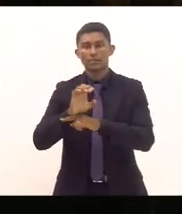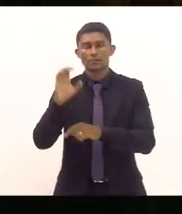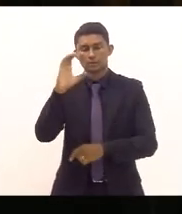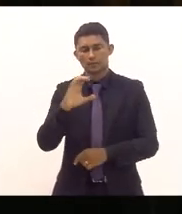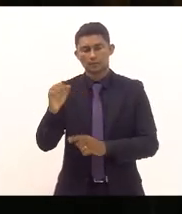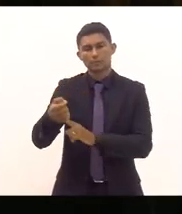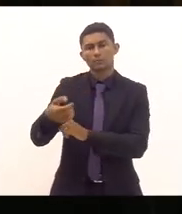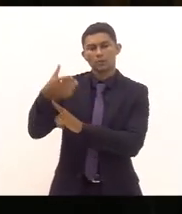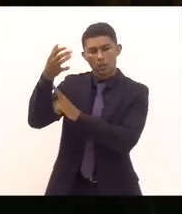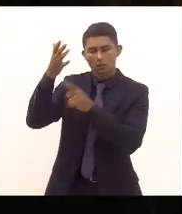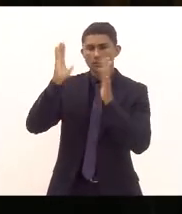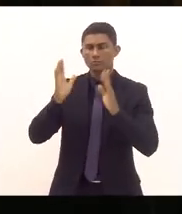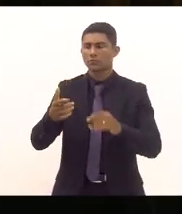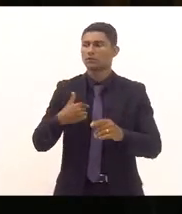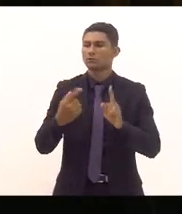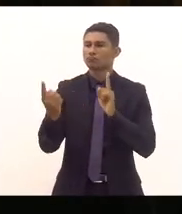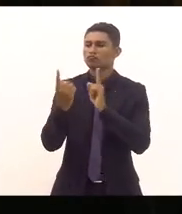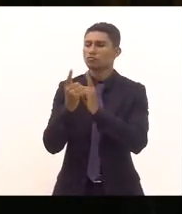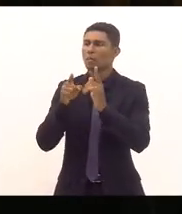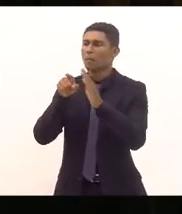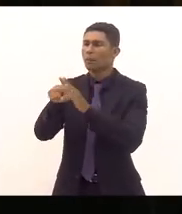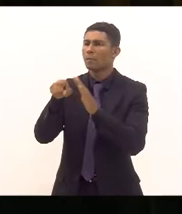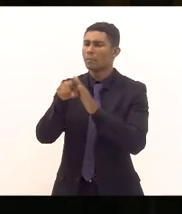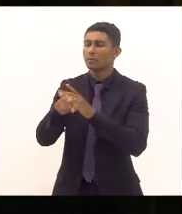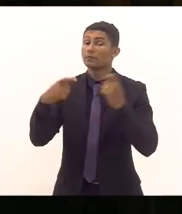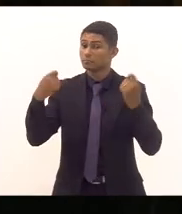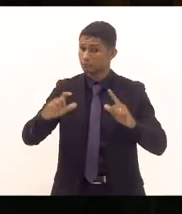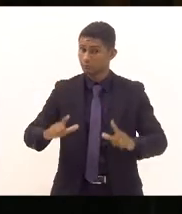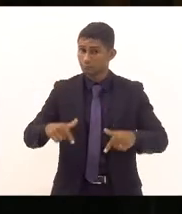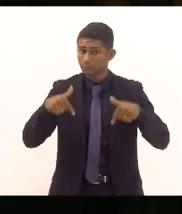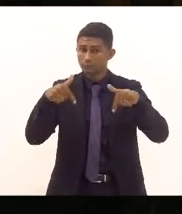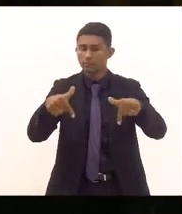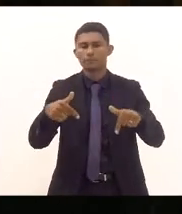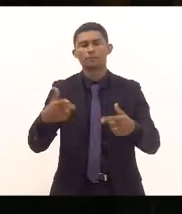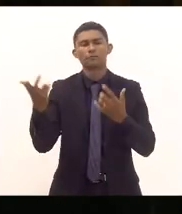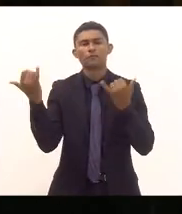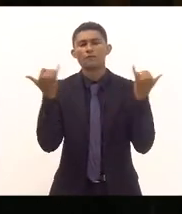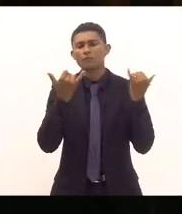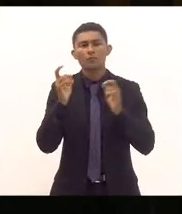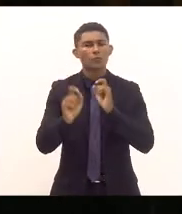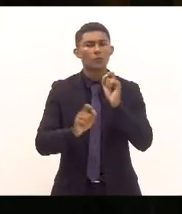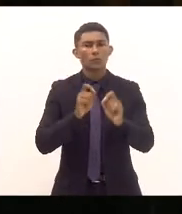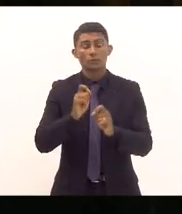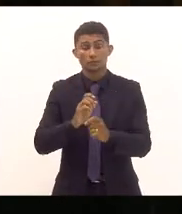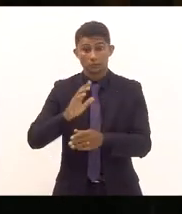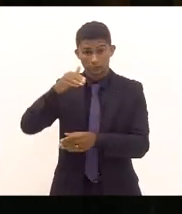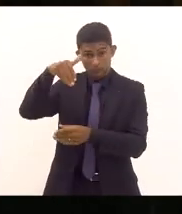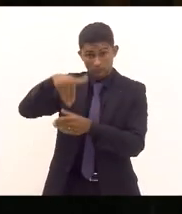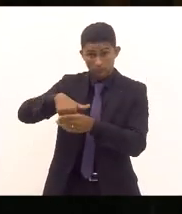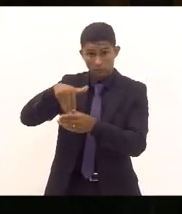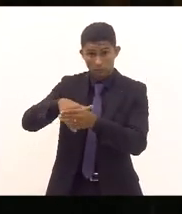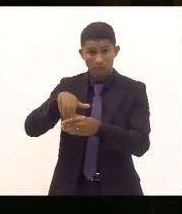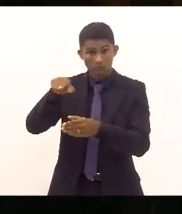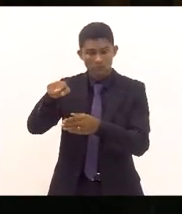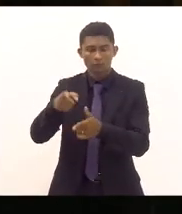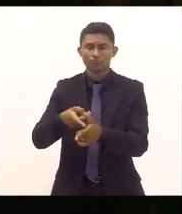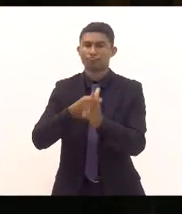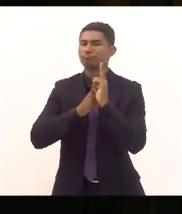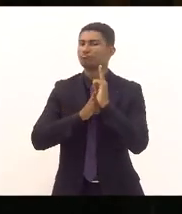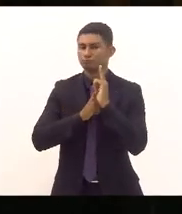tecnologia é necessário que se faça alguma informação que tenho é que esse processo eleitoral para escolher a direção está